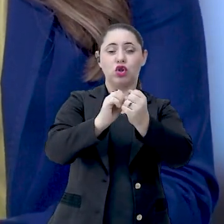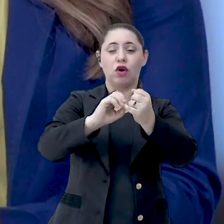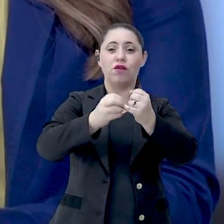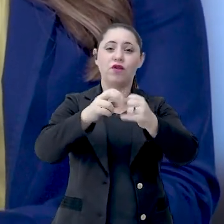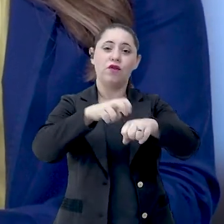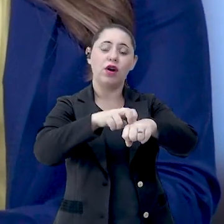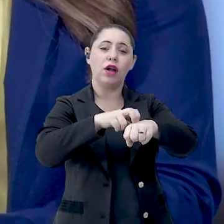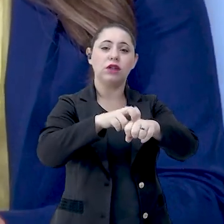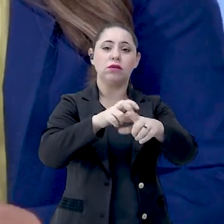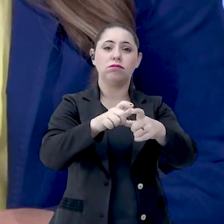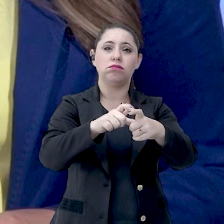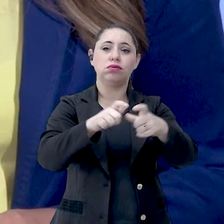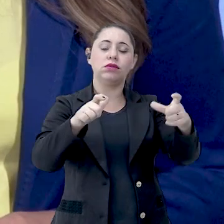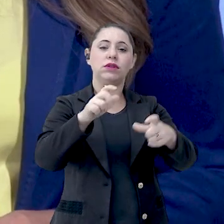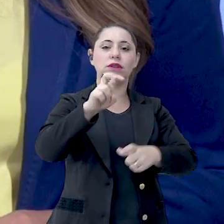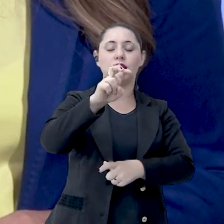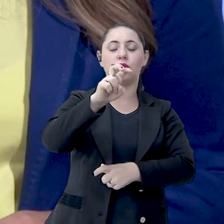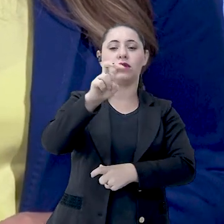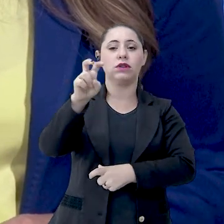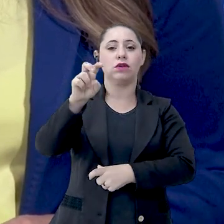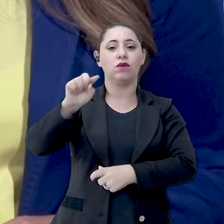soja cresceram